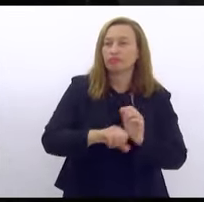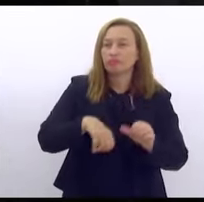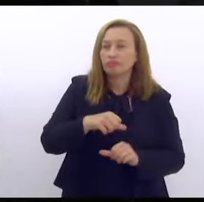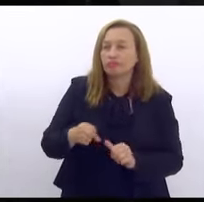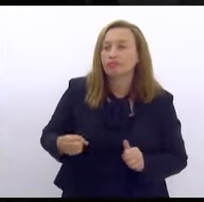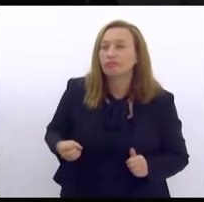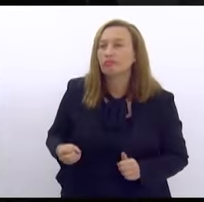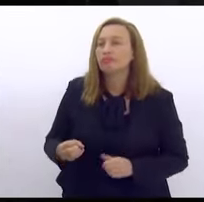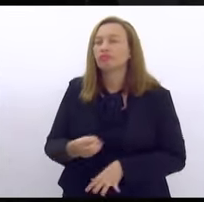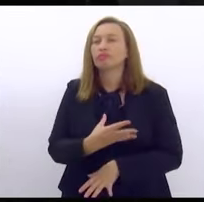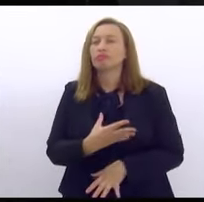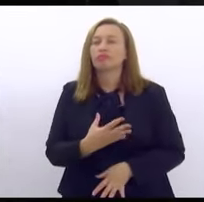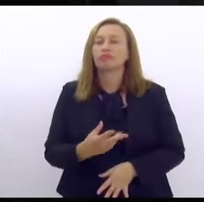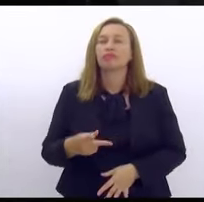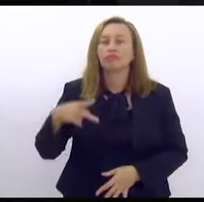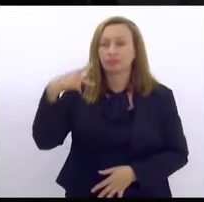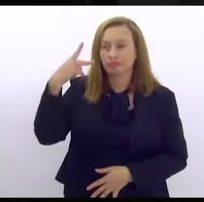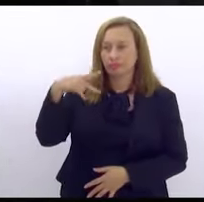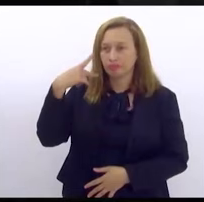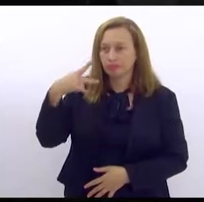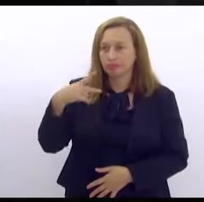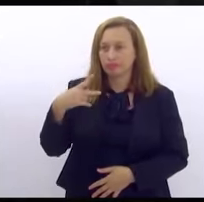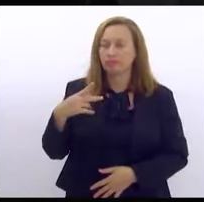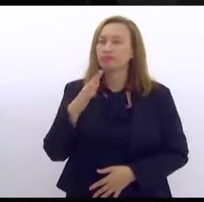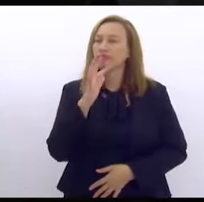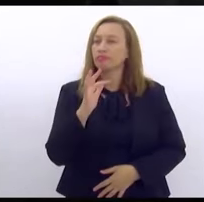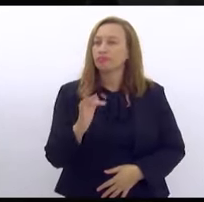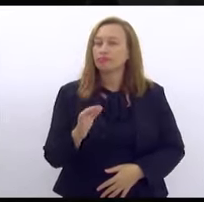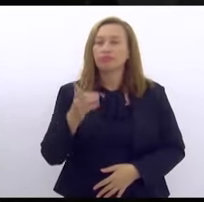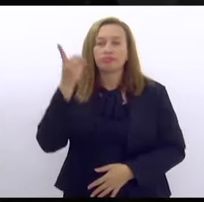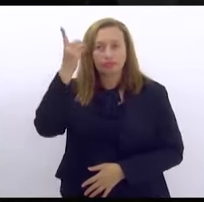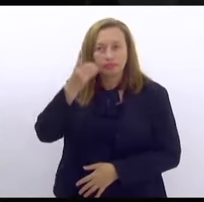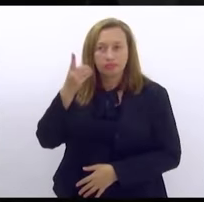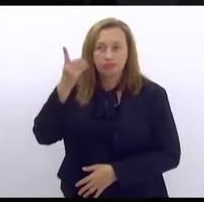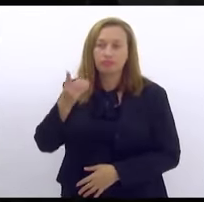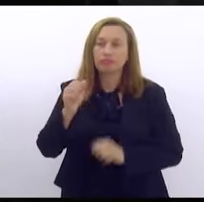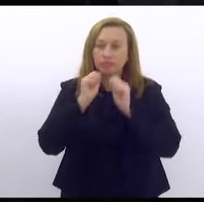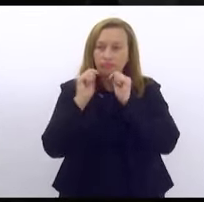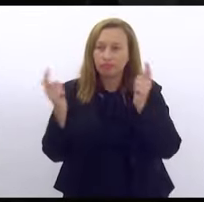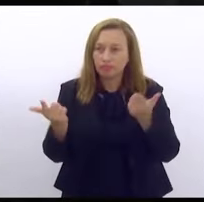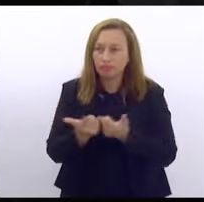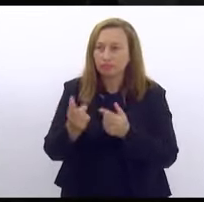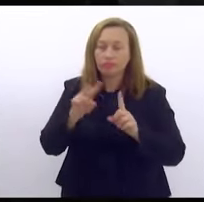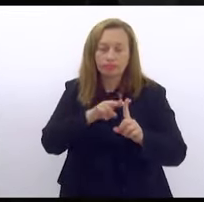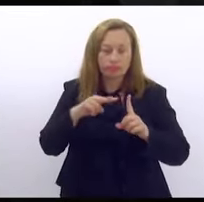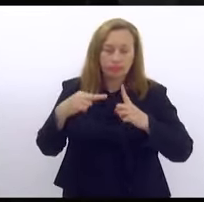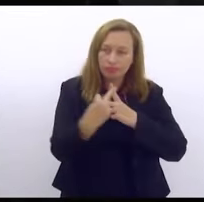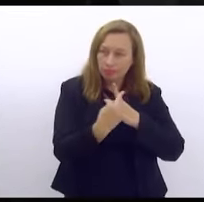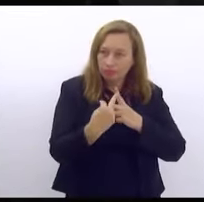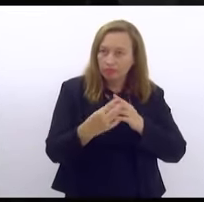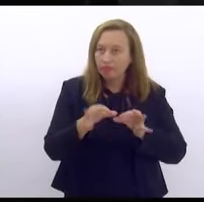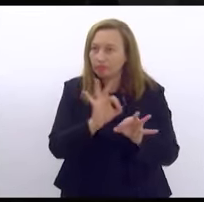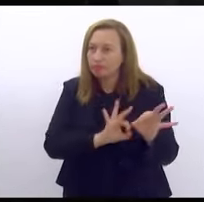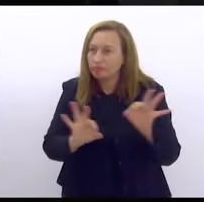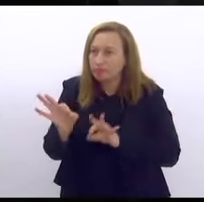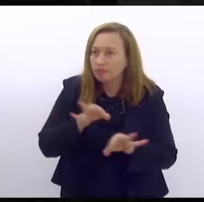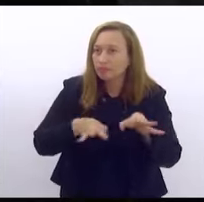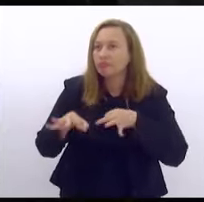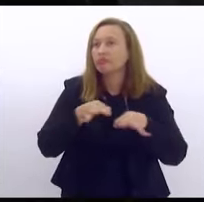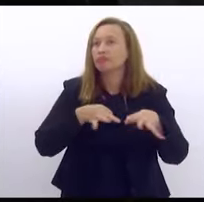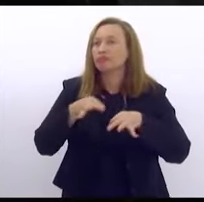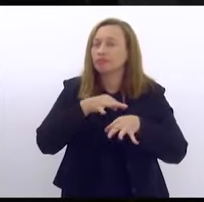inovação trazida pelo Parlamento Fluminense, por essa casa, que visa essa elaboração